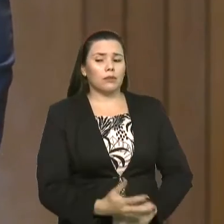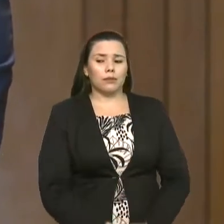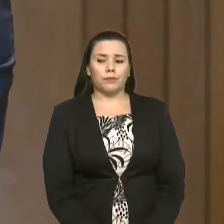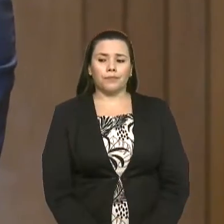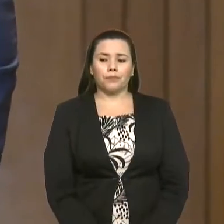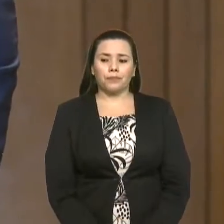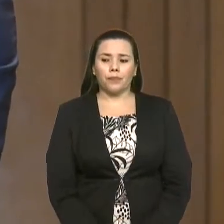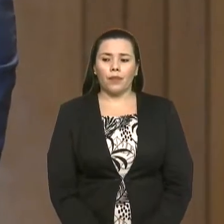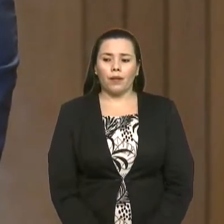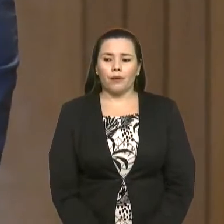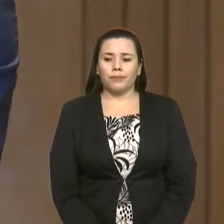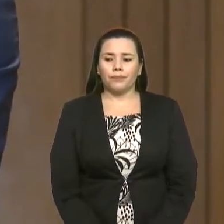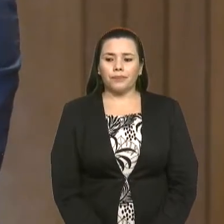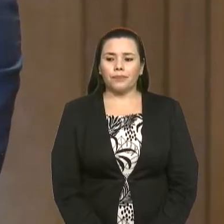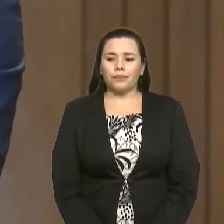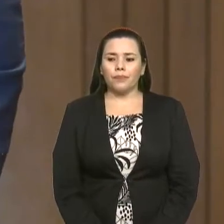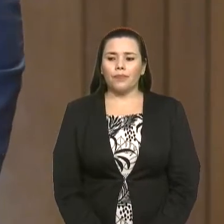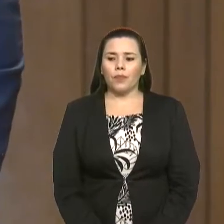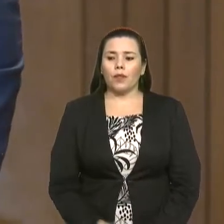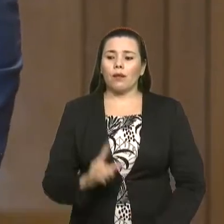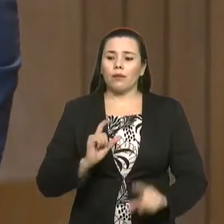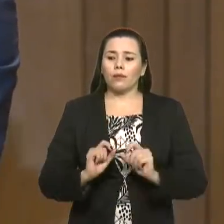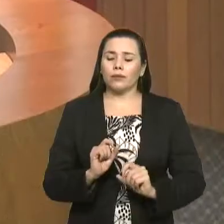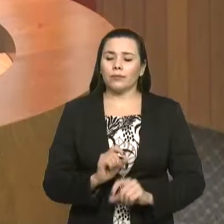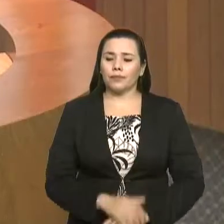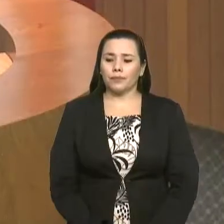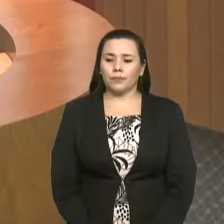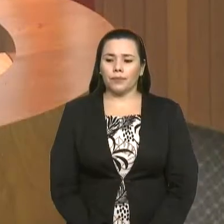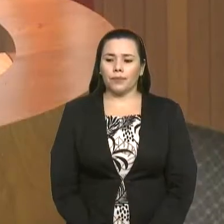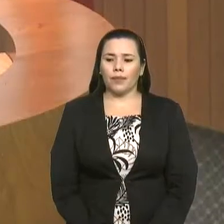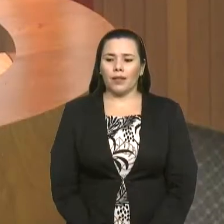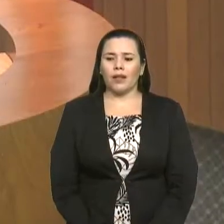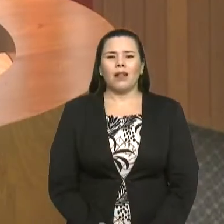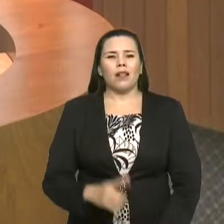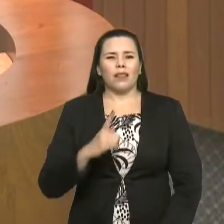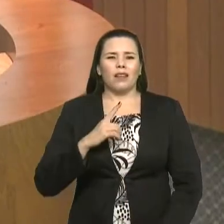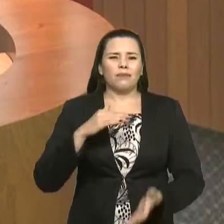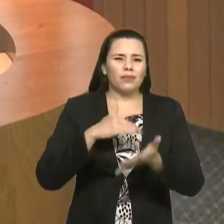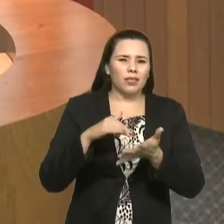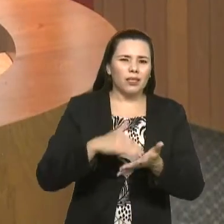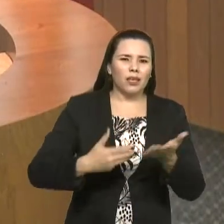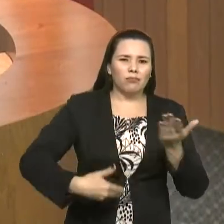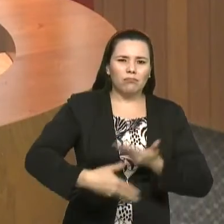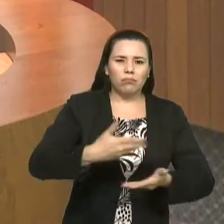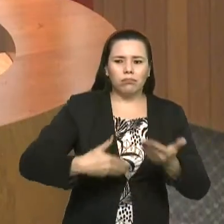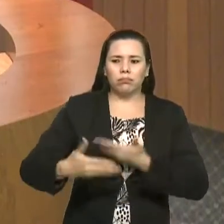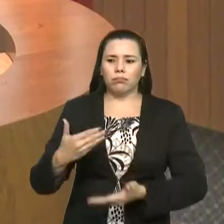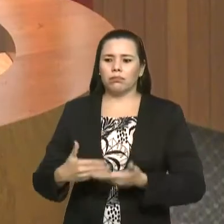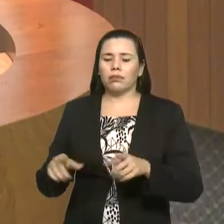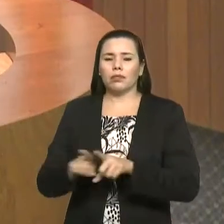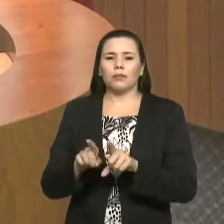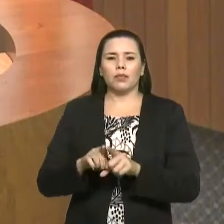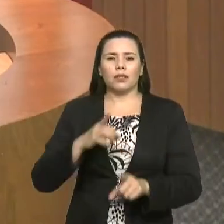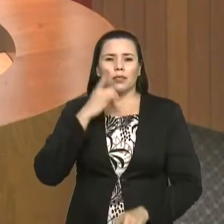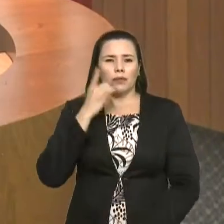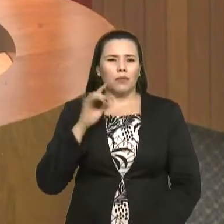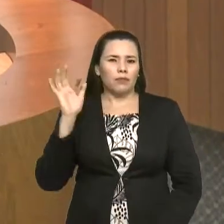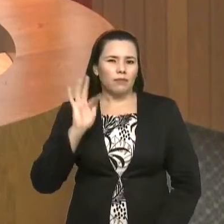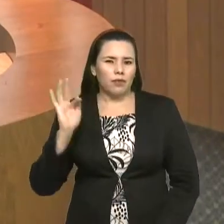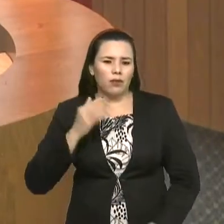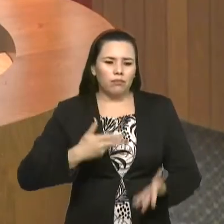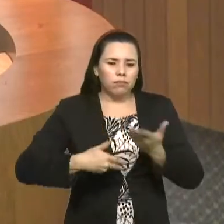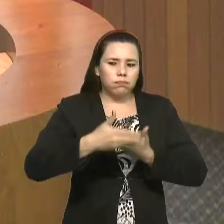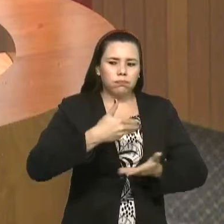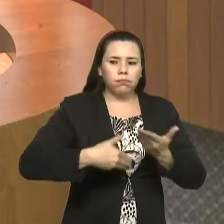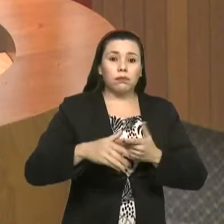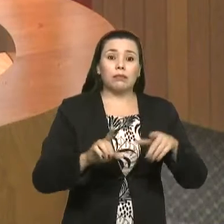eleger deputado federal, deputado estadual, envolvimento de secretário, envolvimento de deputado federal, envolvimento de